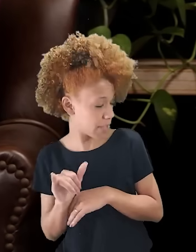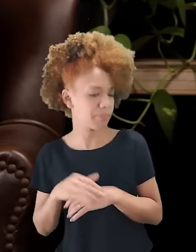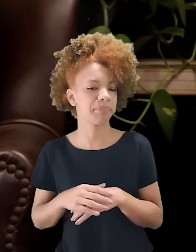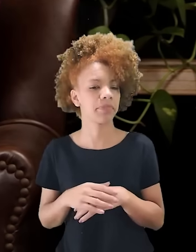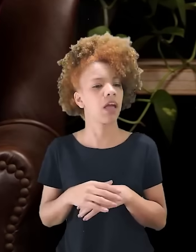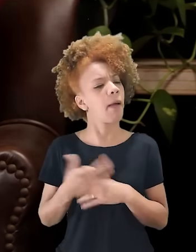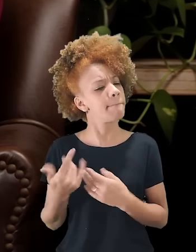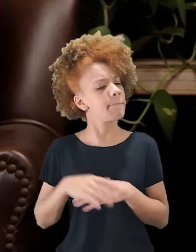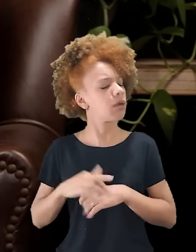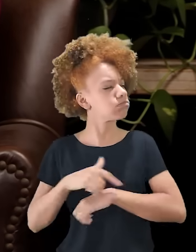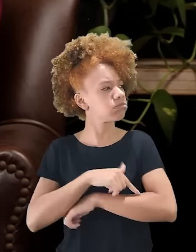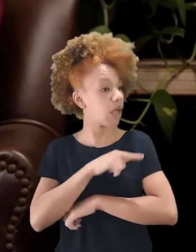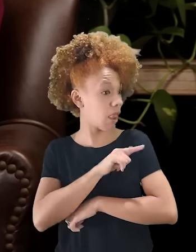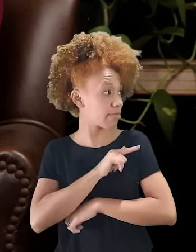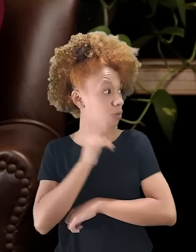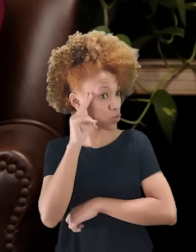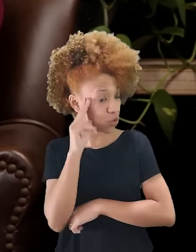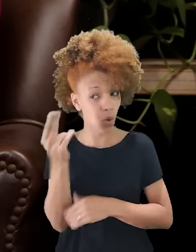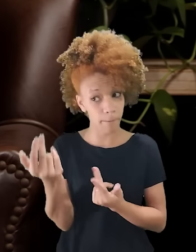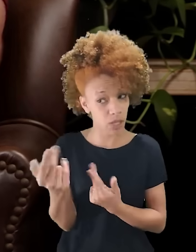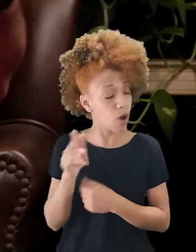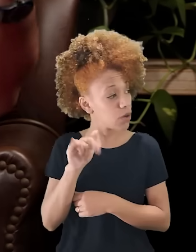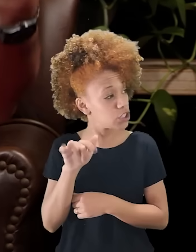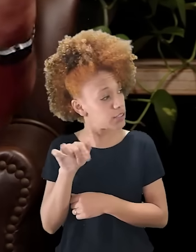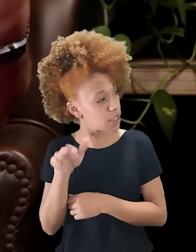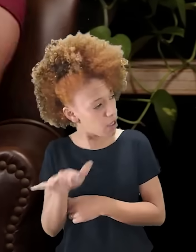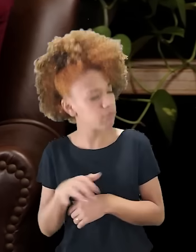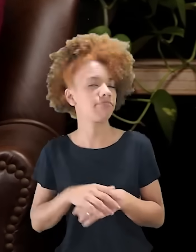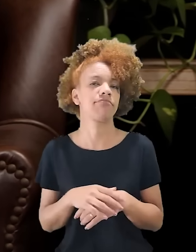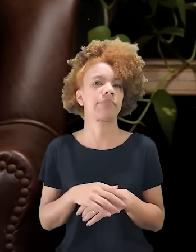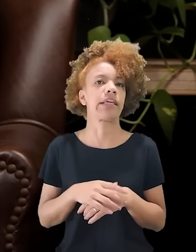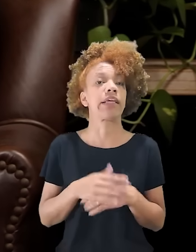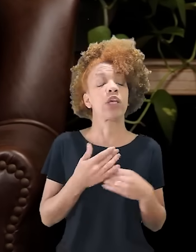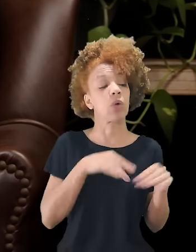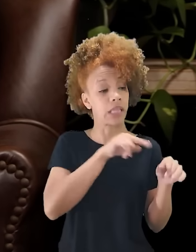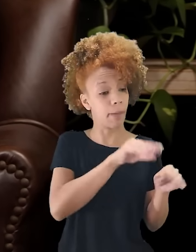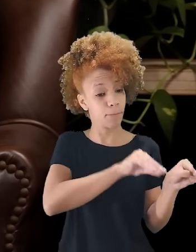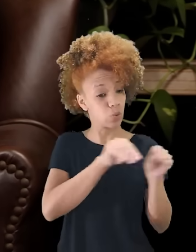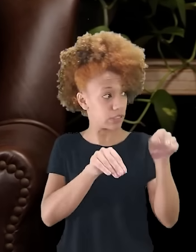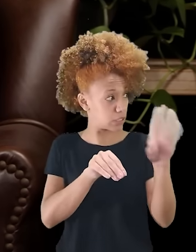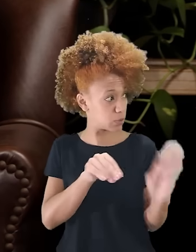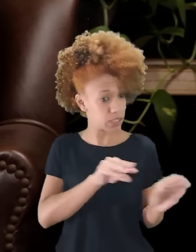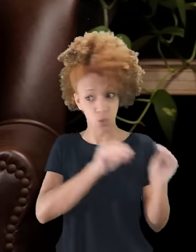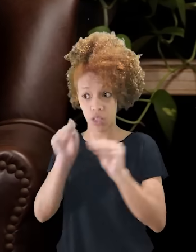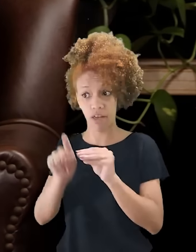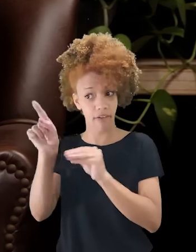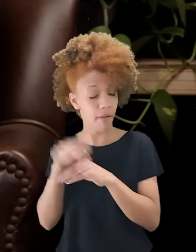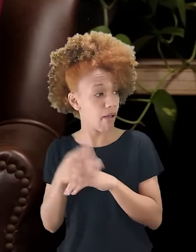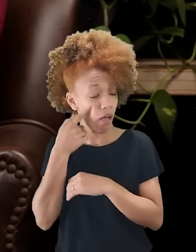para você ser modelo Essa mulher tem um sonho de ser uma Gisele ela sai daqui vai para lá quando ela vê ela tá no